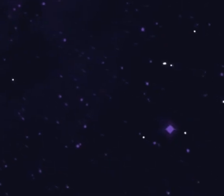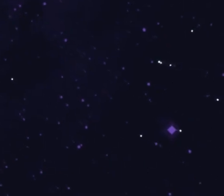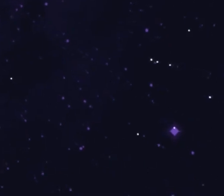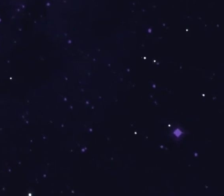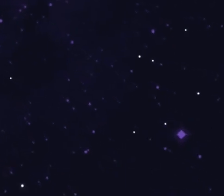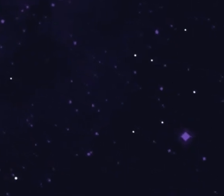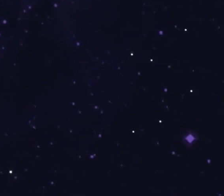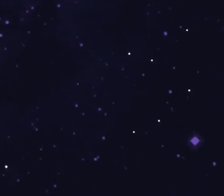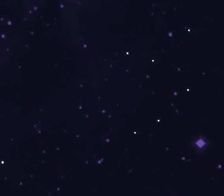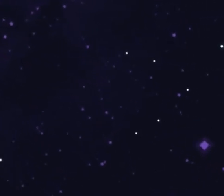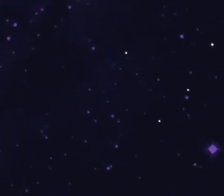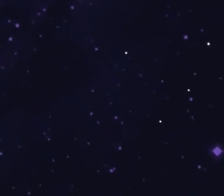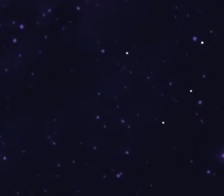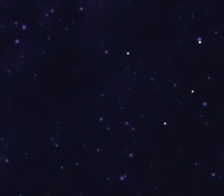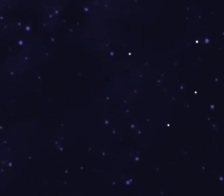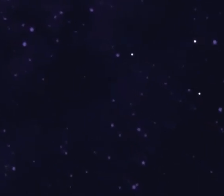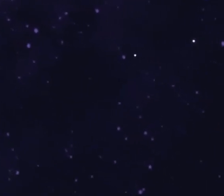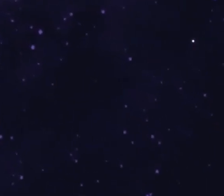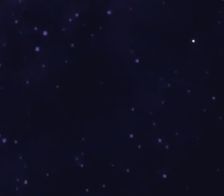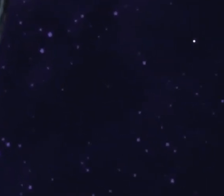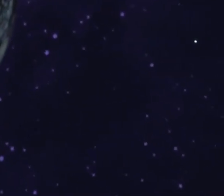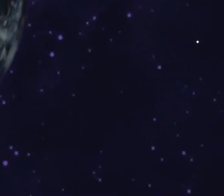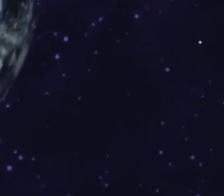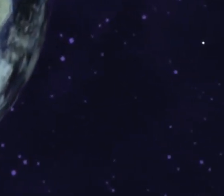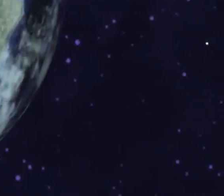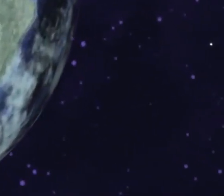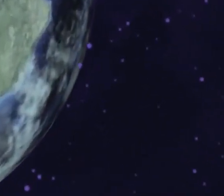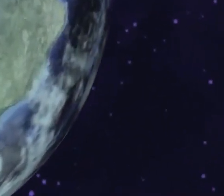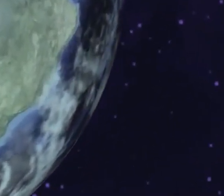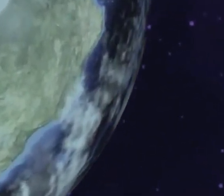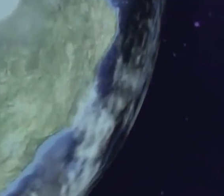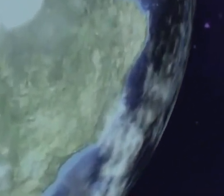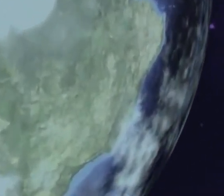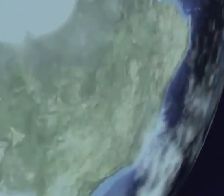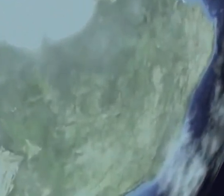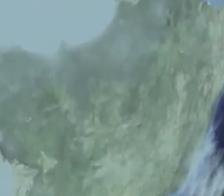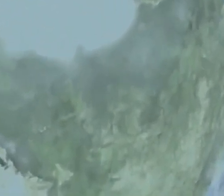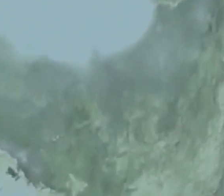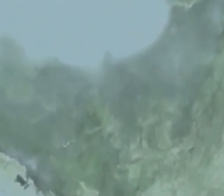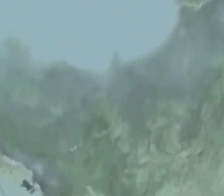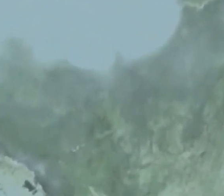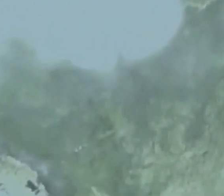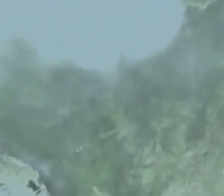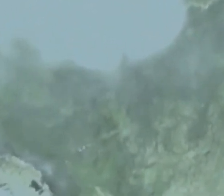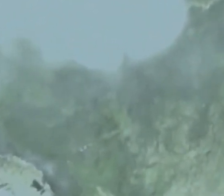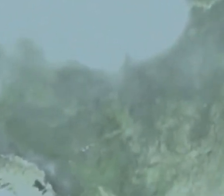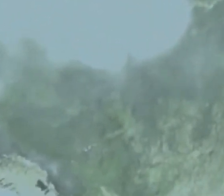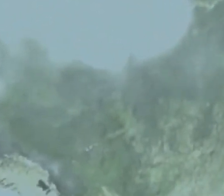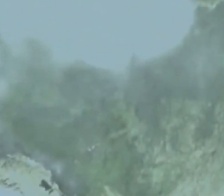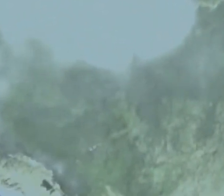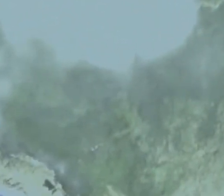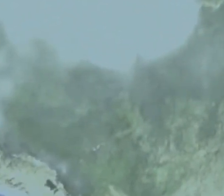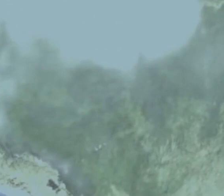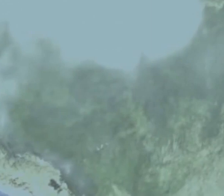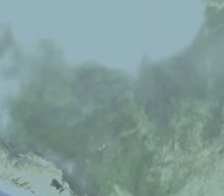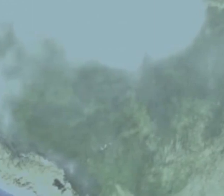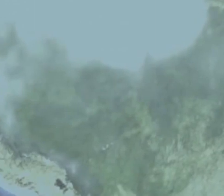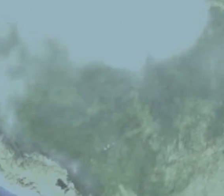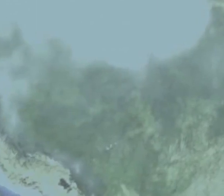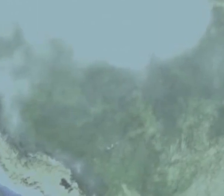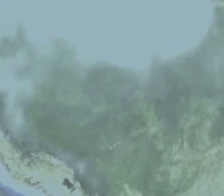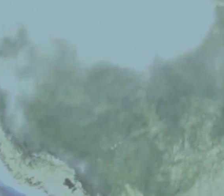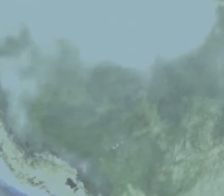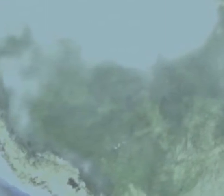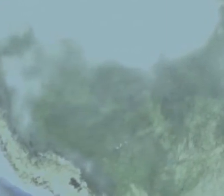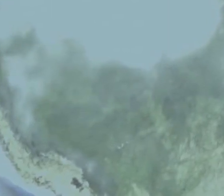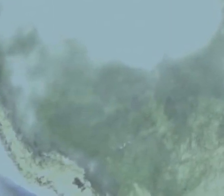por fenômenos que se manifestam na atmosfera e na litosfera, interferindo no clima, no relevo e até na duração